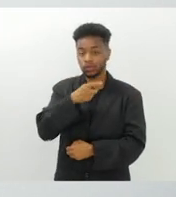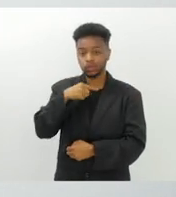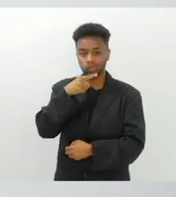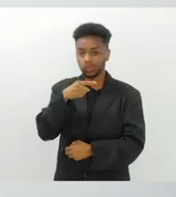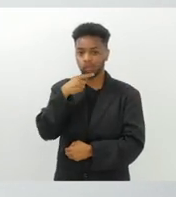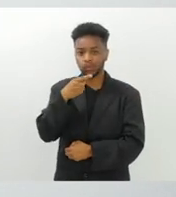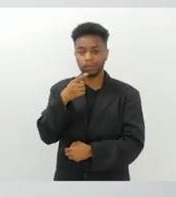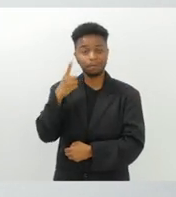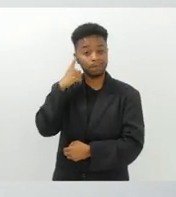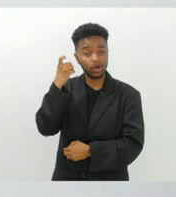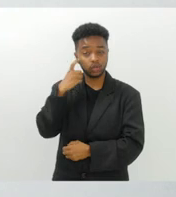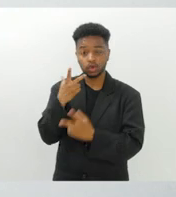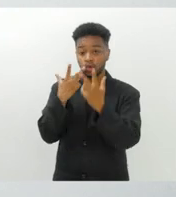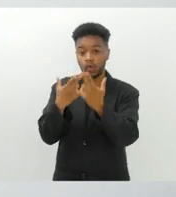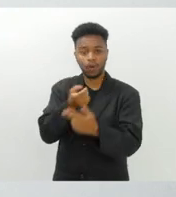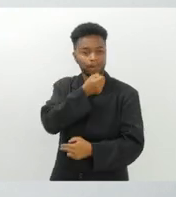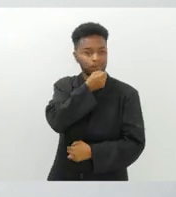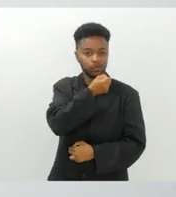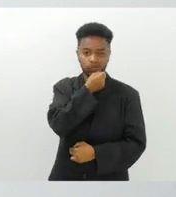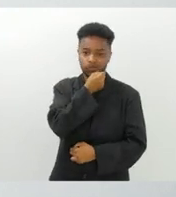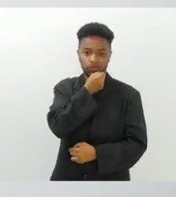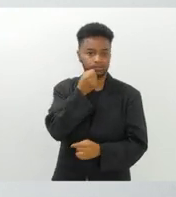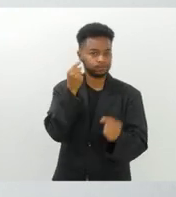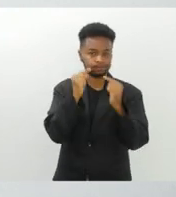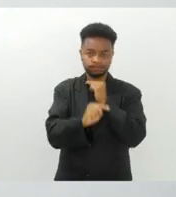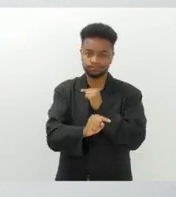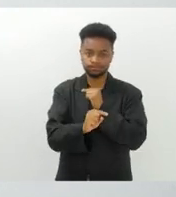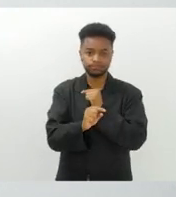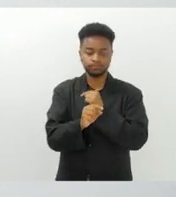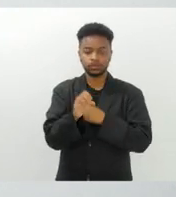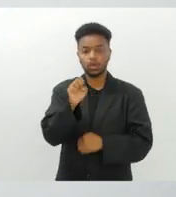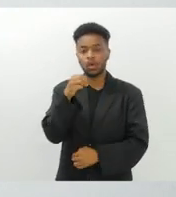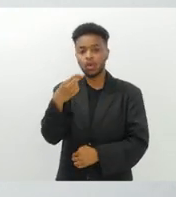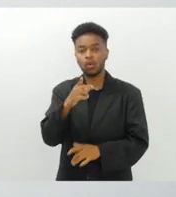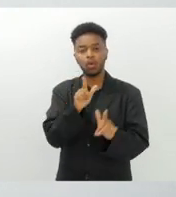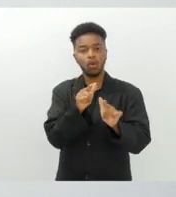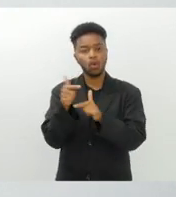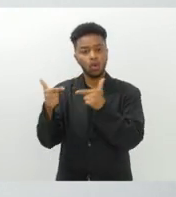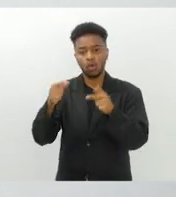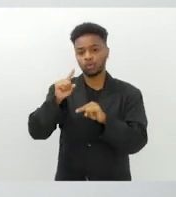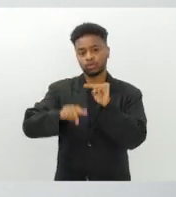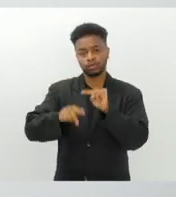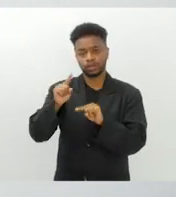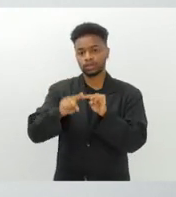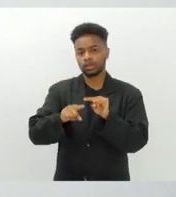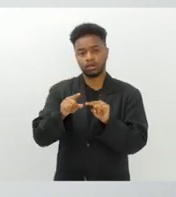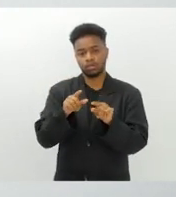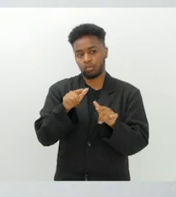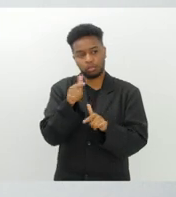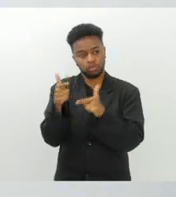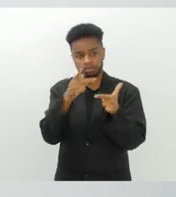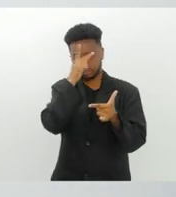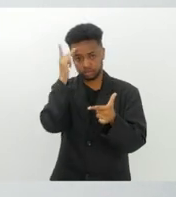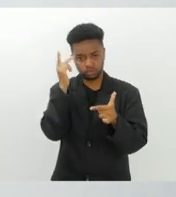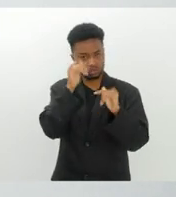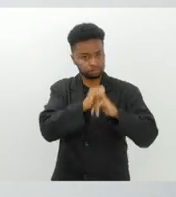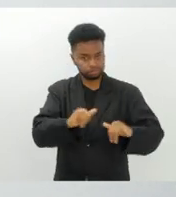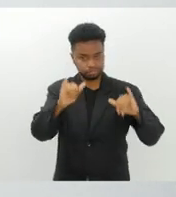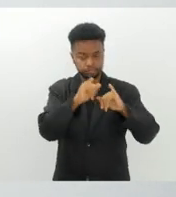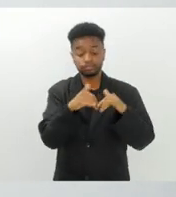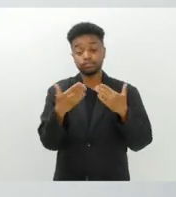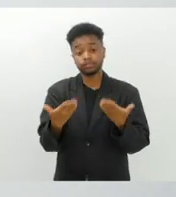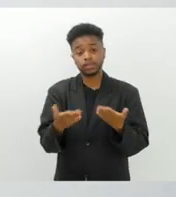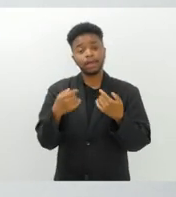que um microfone ligado, seja o outro, né, proferindo sua fé. Então, a gente precisa problematizar